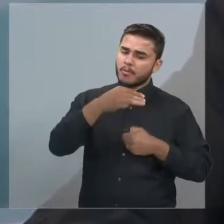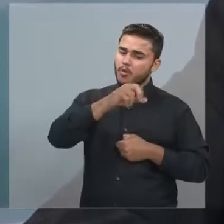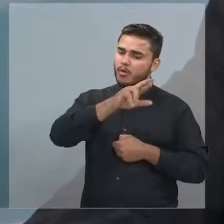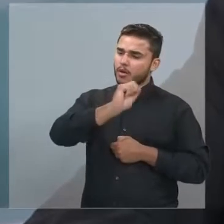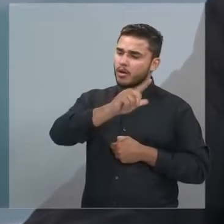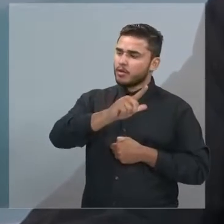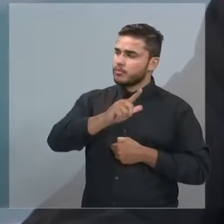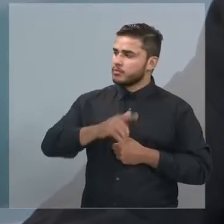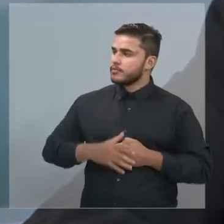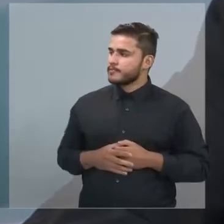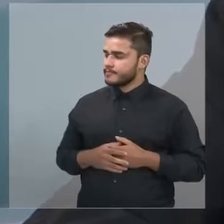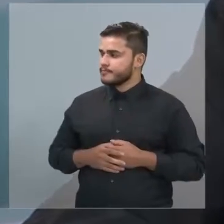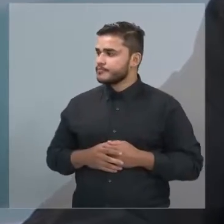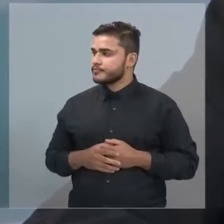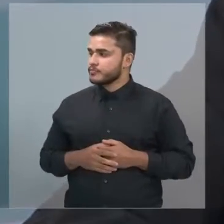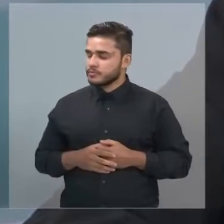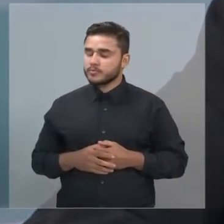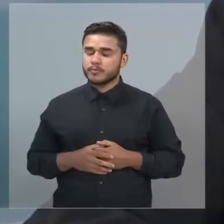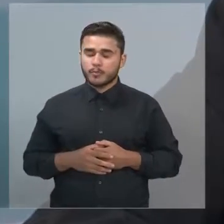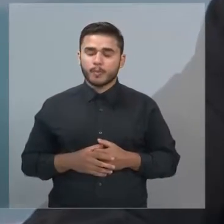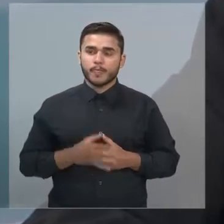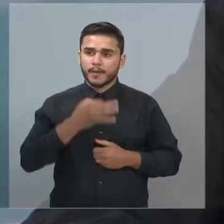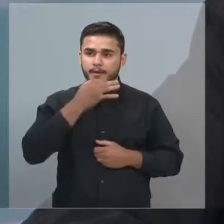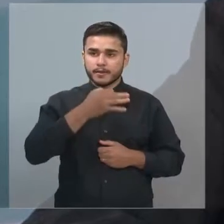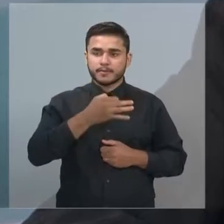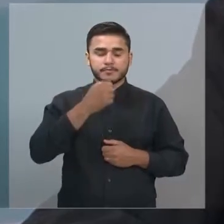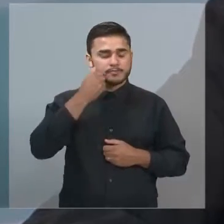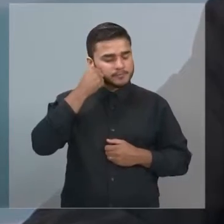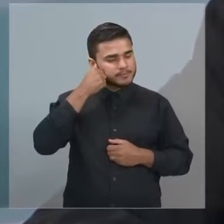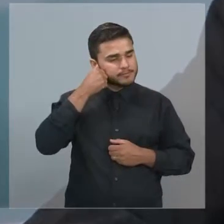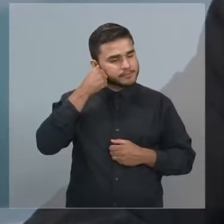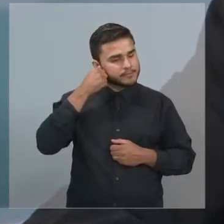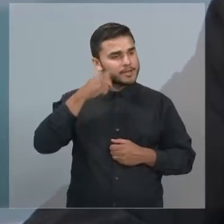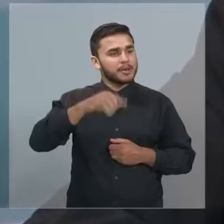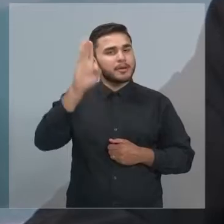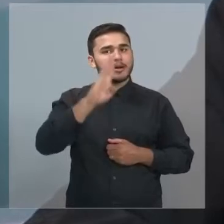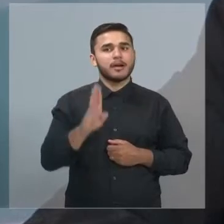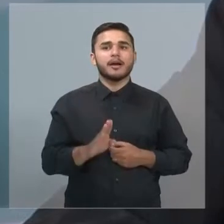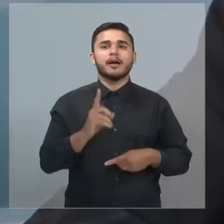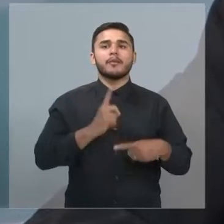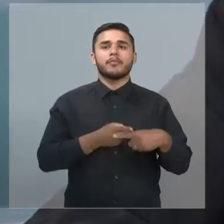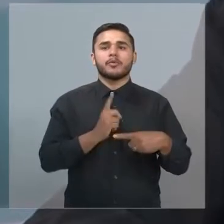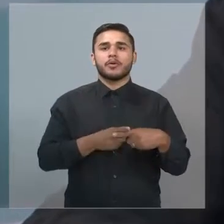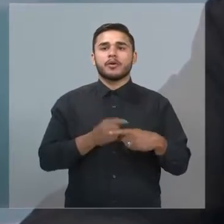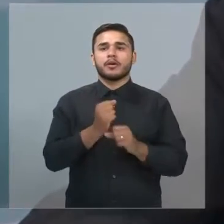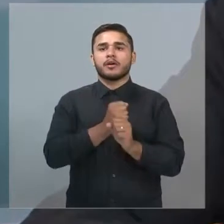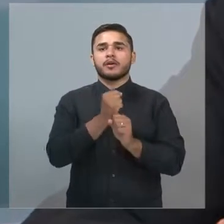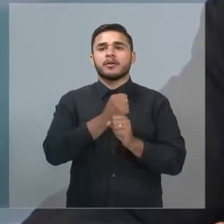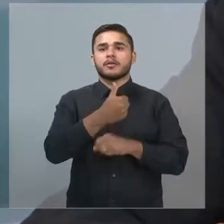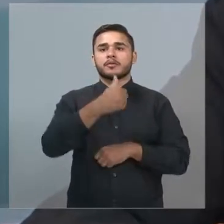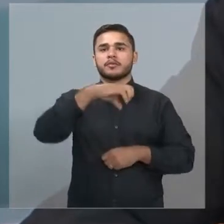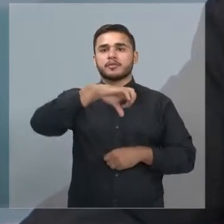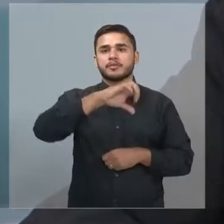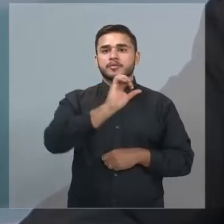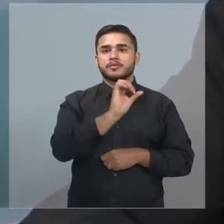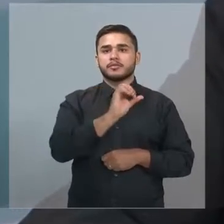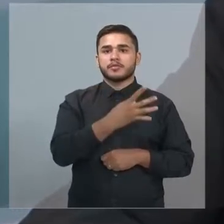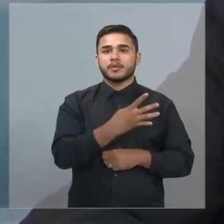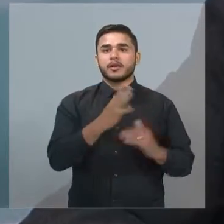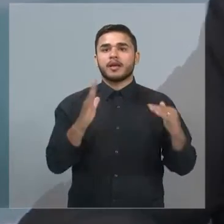aqui, o Brasil tem um trauma com relação à palavra censura por conta desse período de 64 até